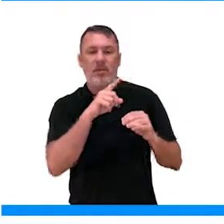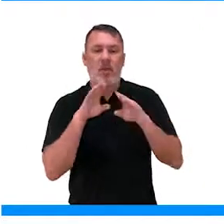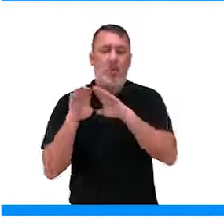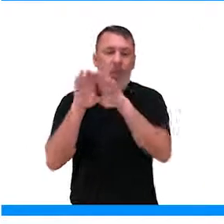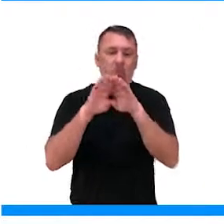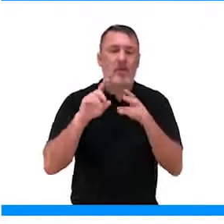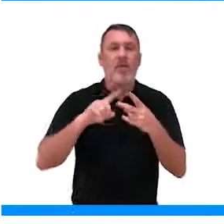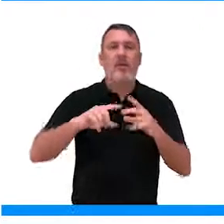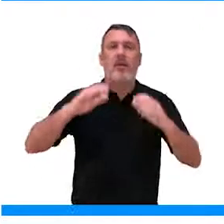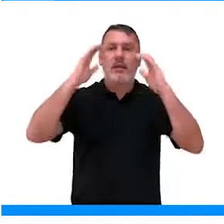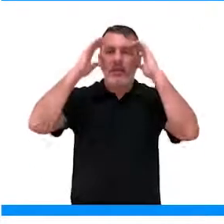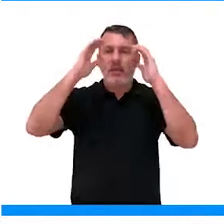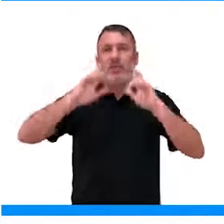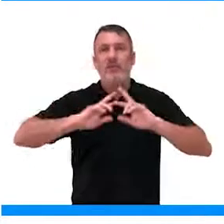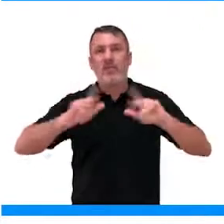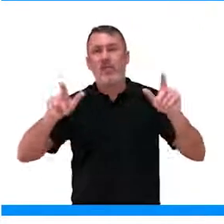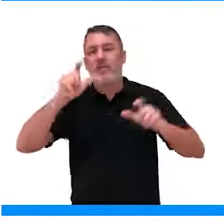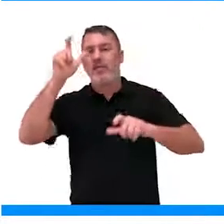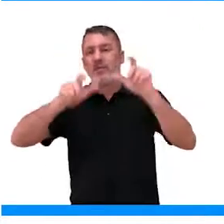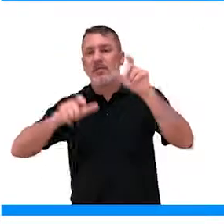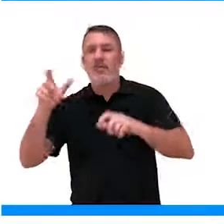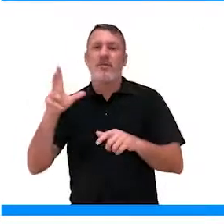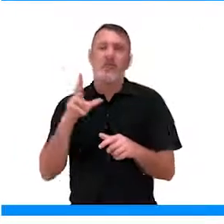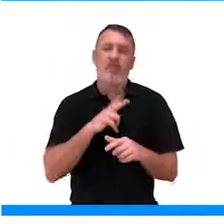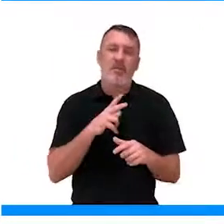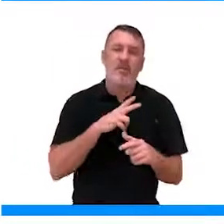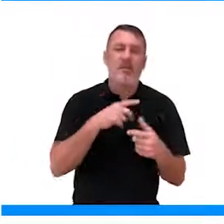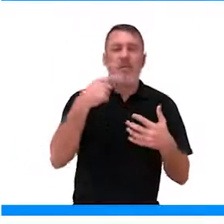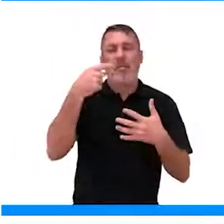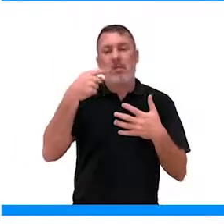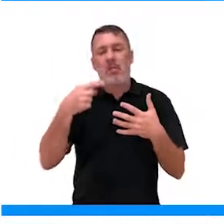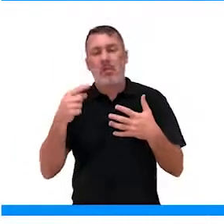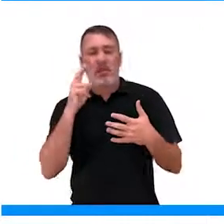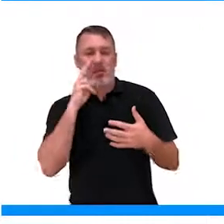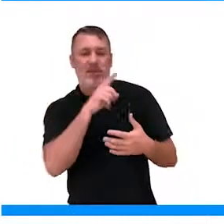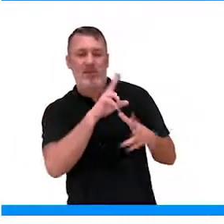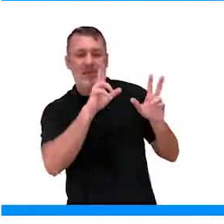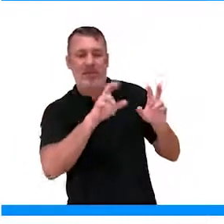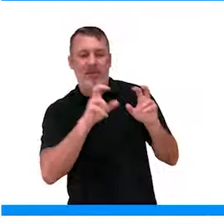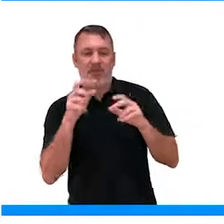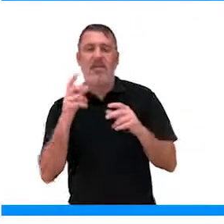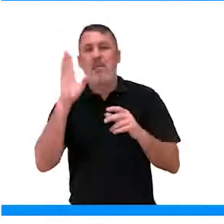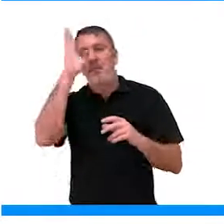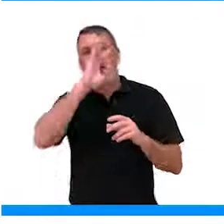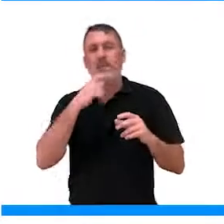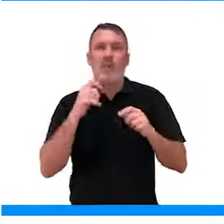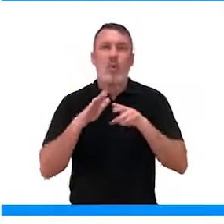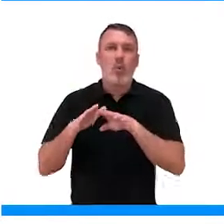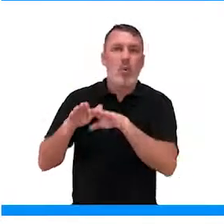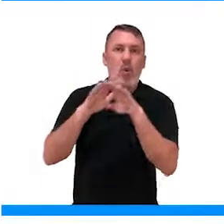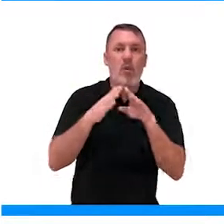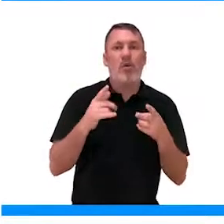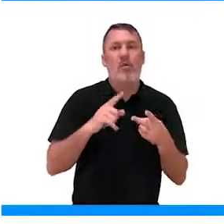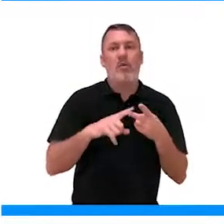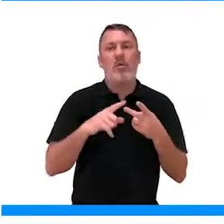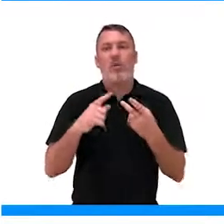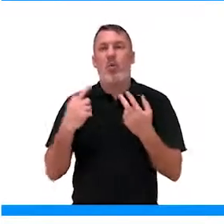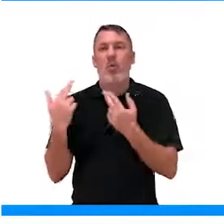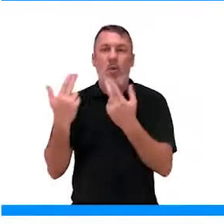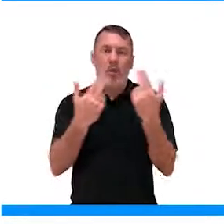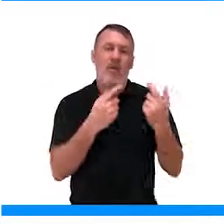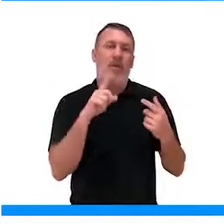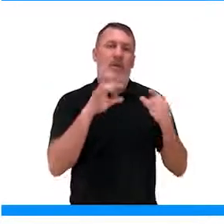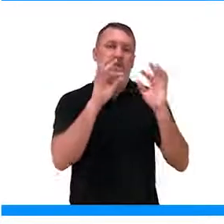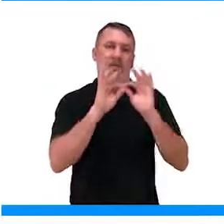remetendo à igualdade, respeitar, incentivar o potencial de cada um, as diferenças, né, como brasileiros, pensar